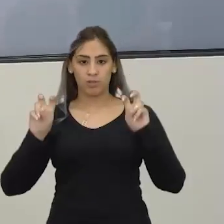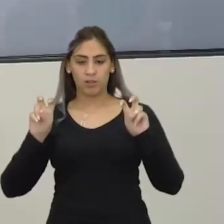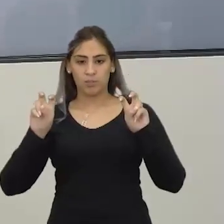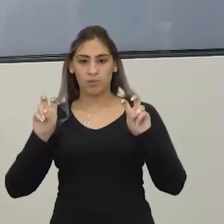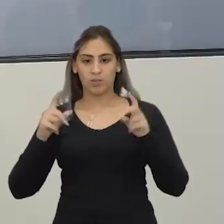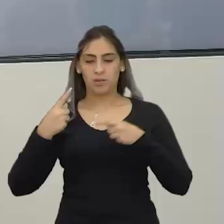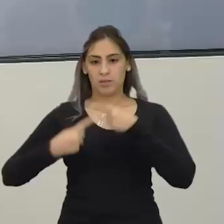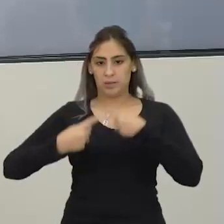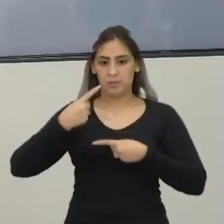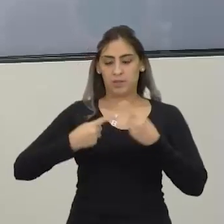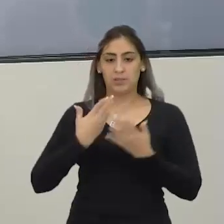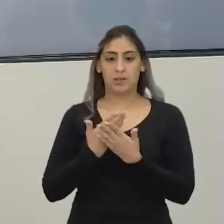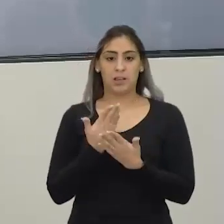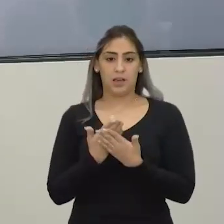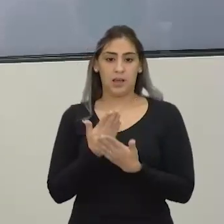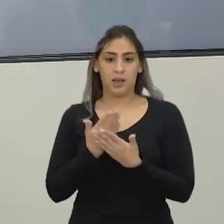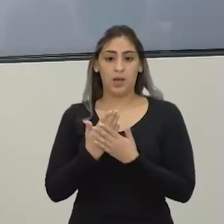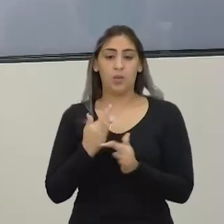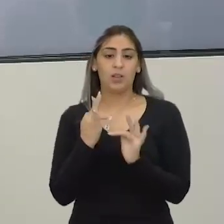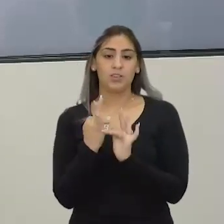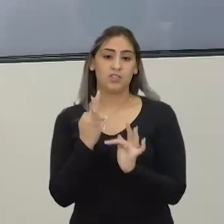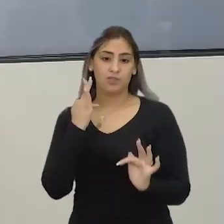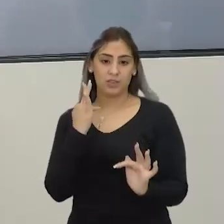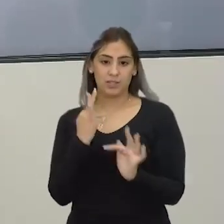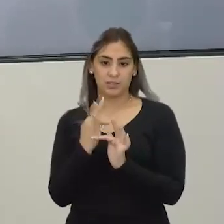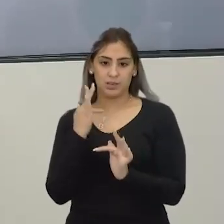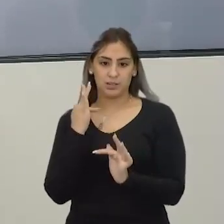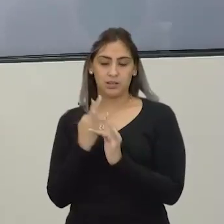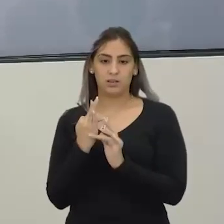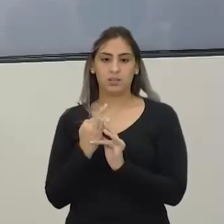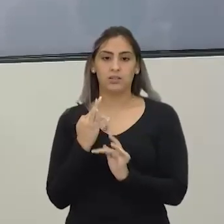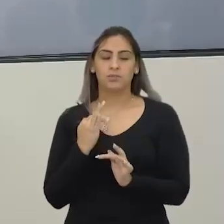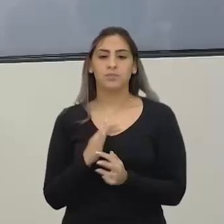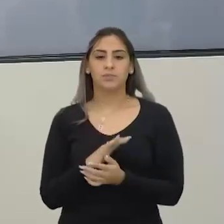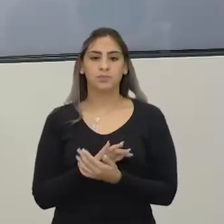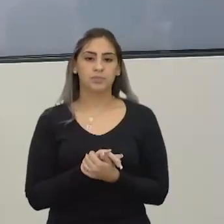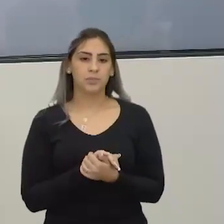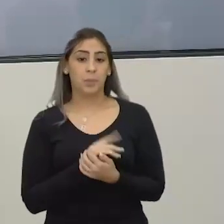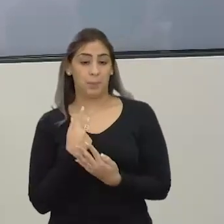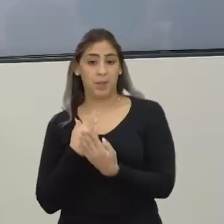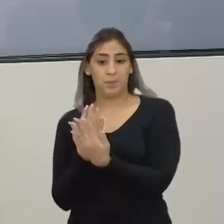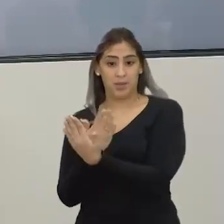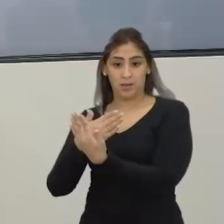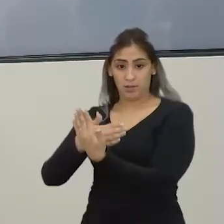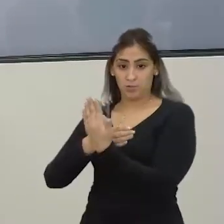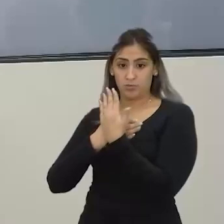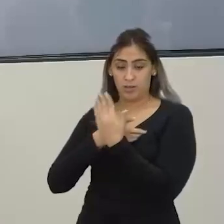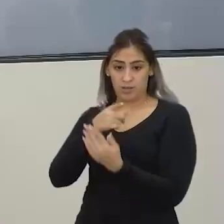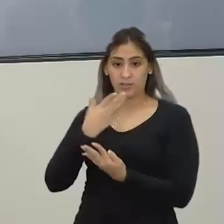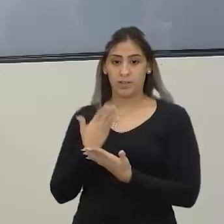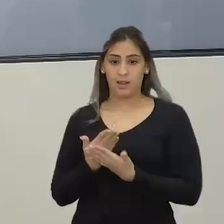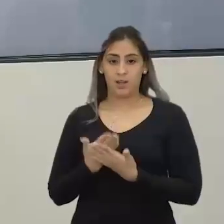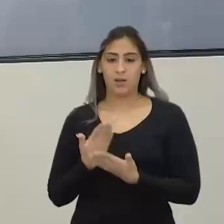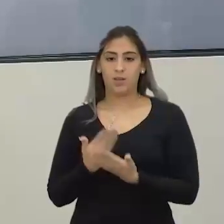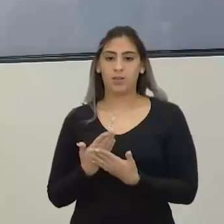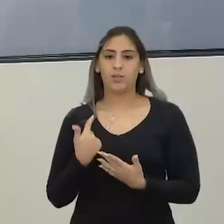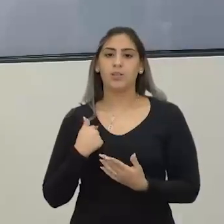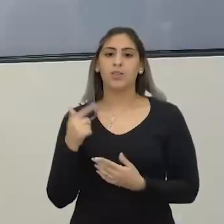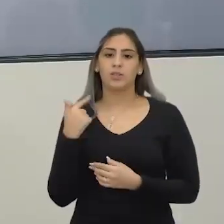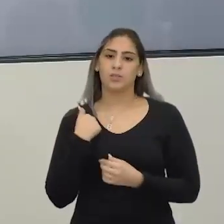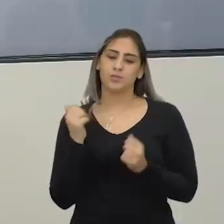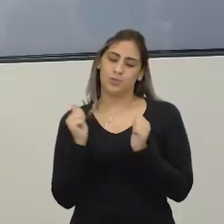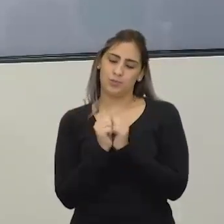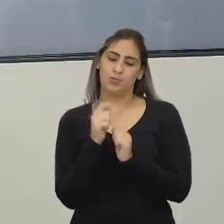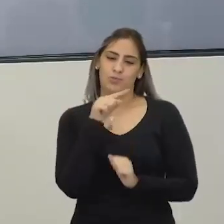foi debatido nas aulas de física. Inclusive, para me ajudar nessa aula, estou justamente com ele, com